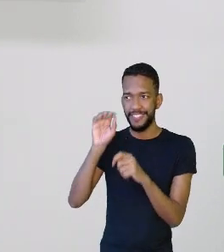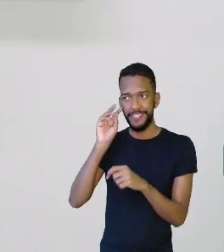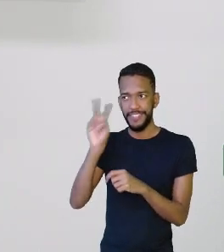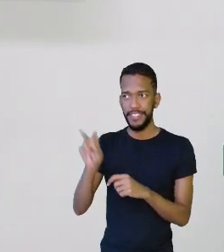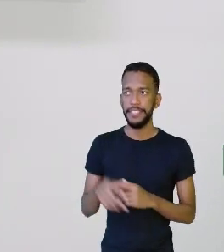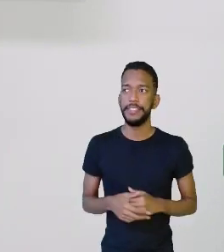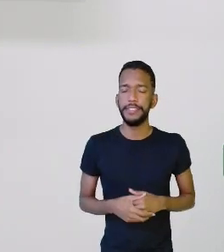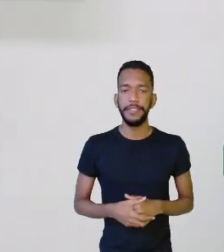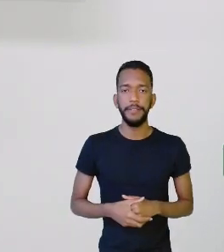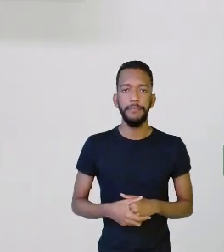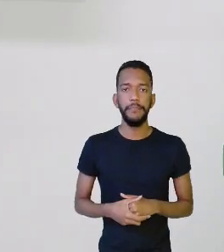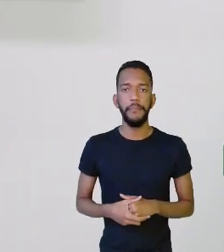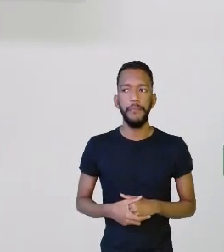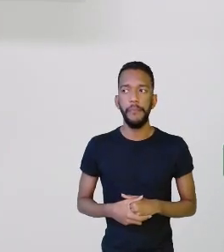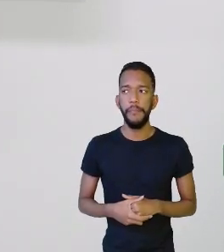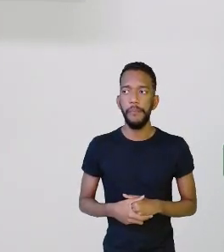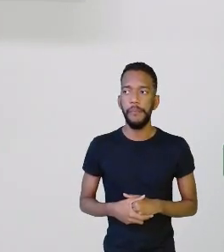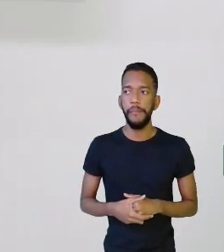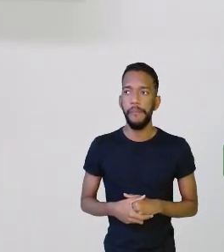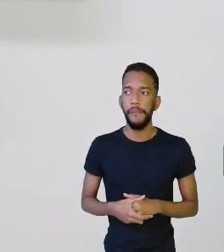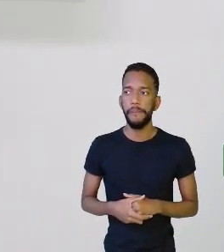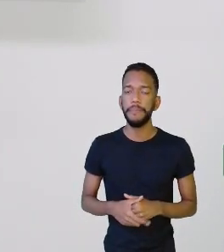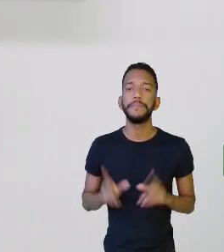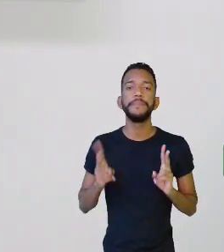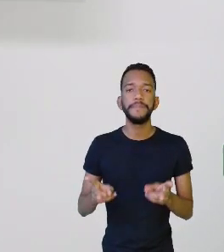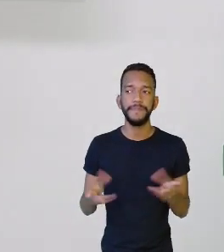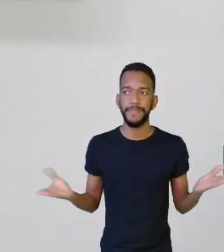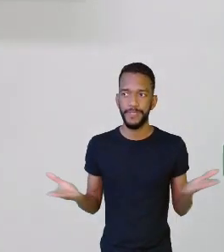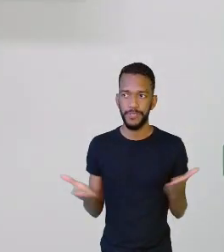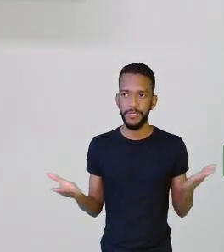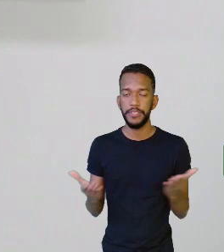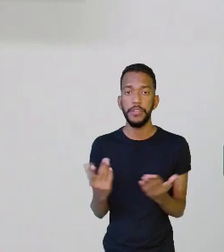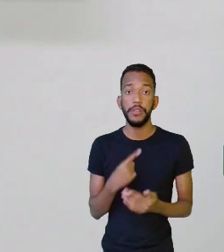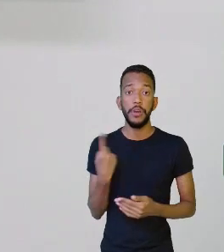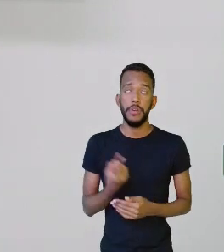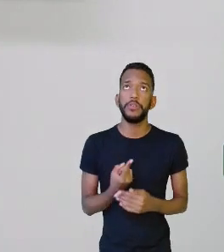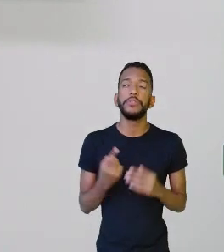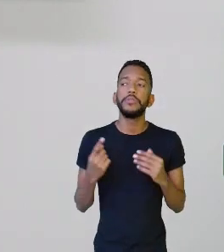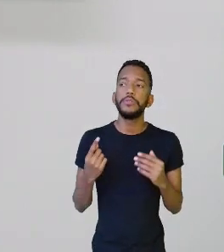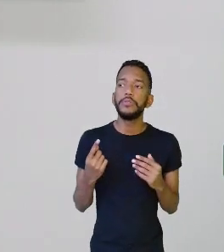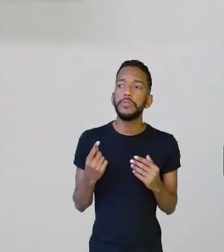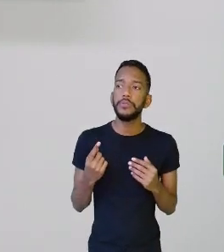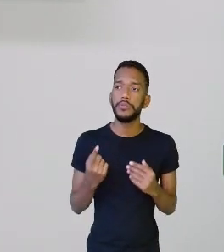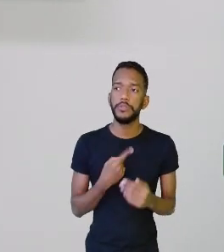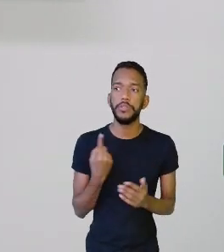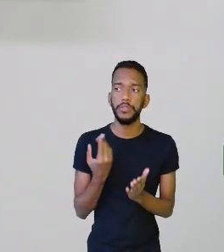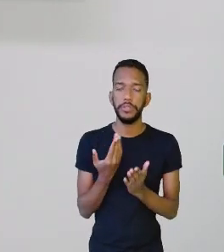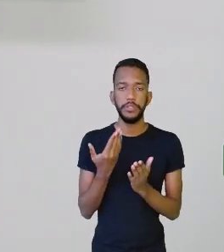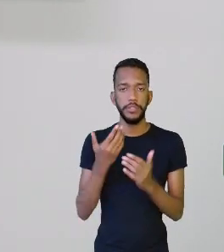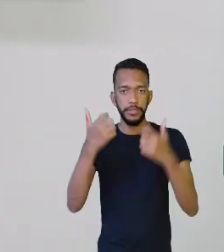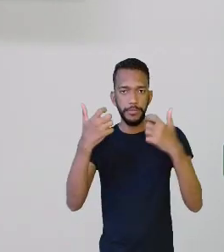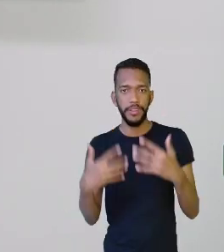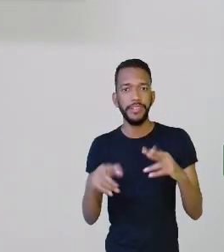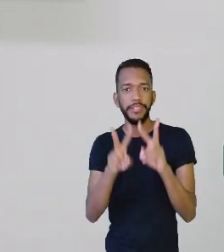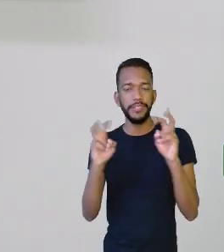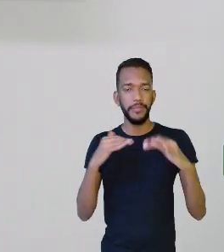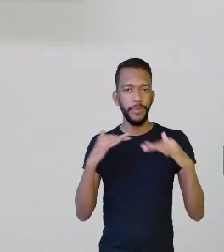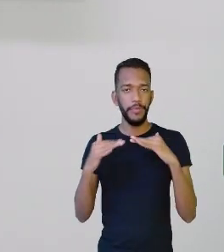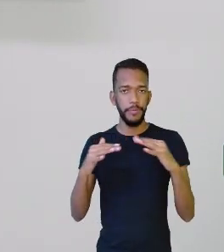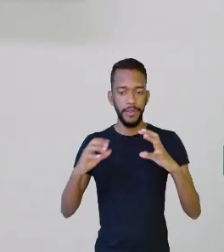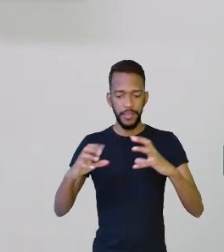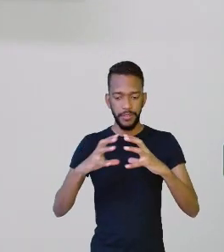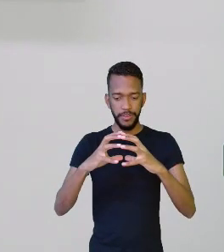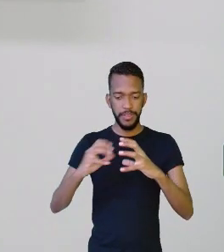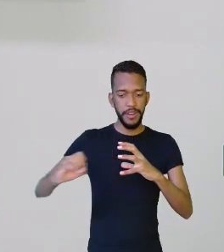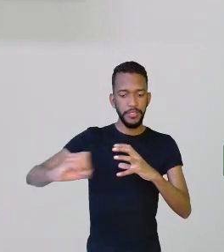Continuando a nossa explicação sobre o movimento de